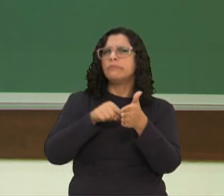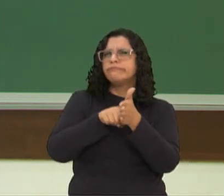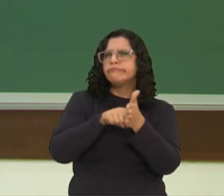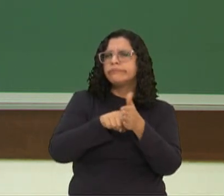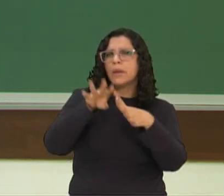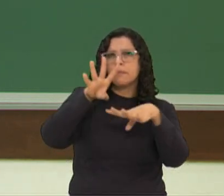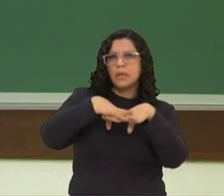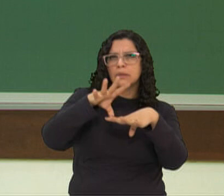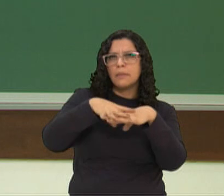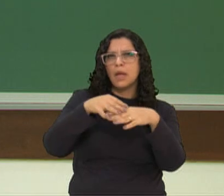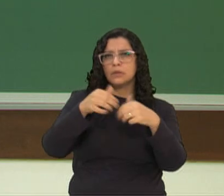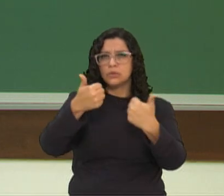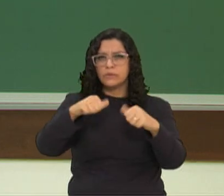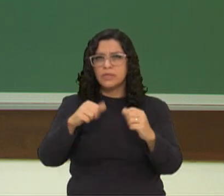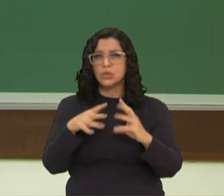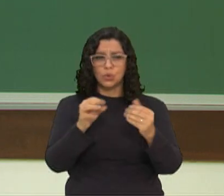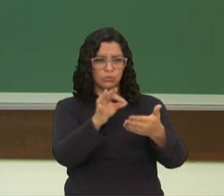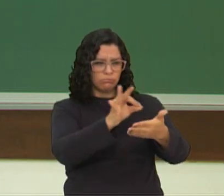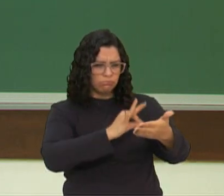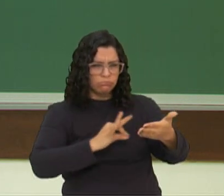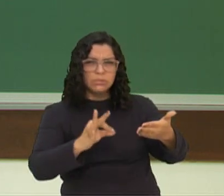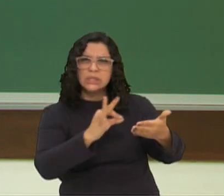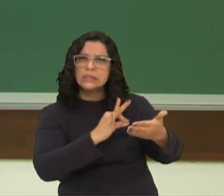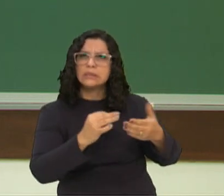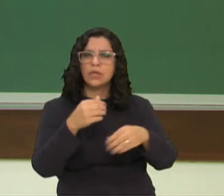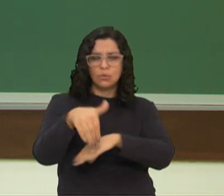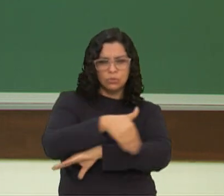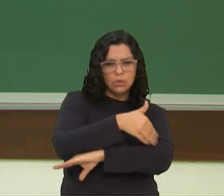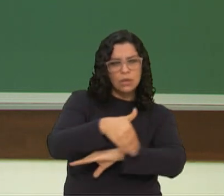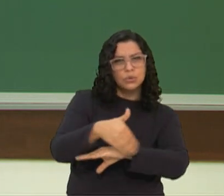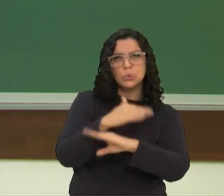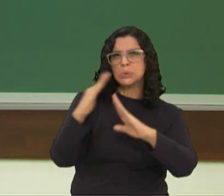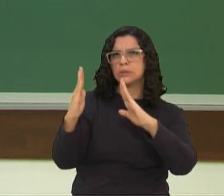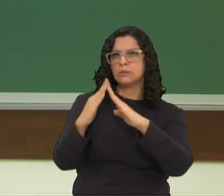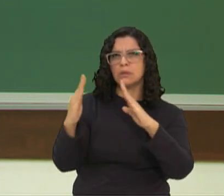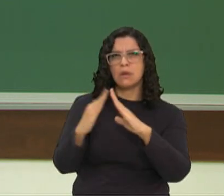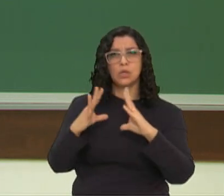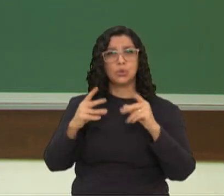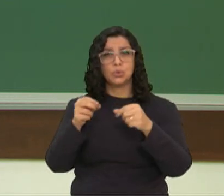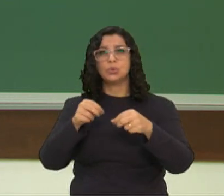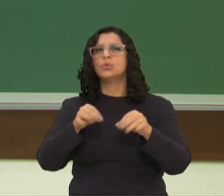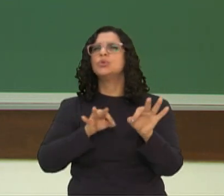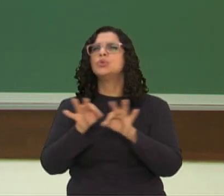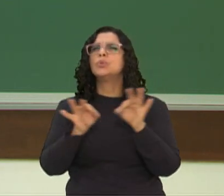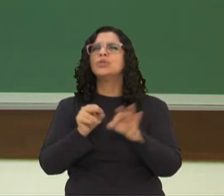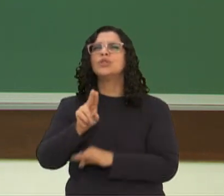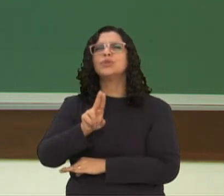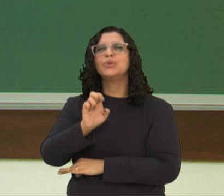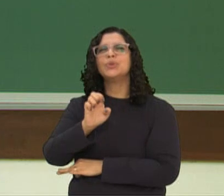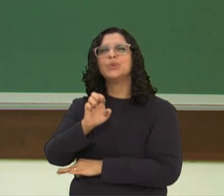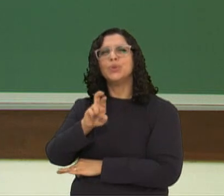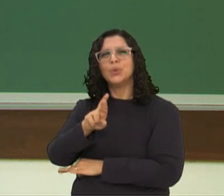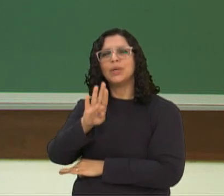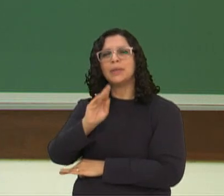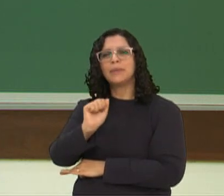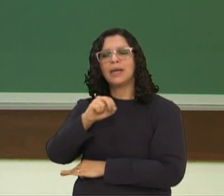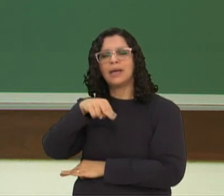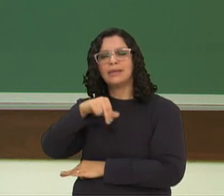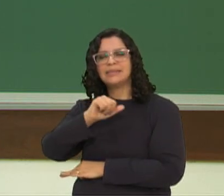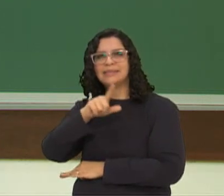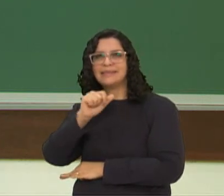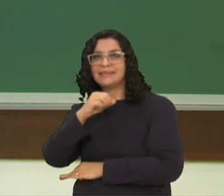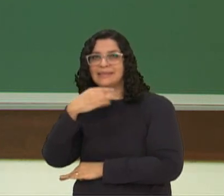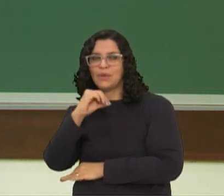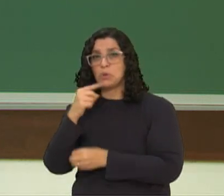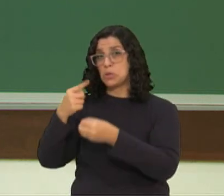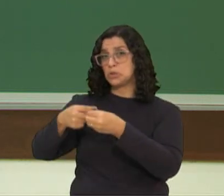análises matemáticas da planta, das construções, das ruas, de todo um projeto de urbanização de Lisboa, para apresentar